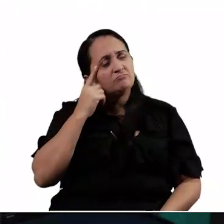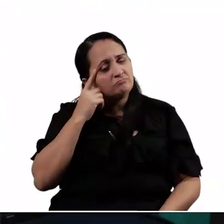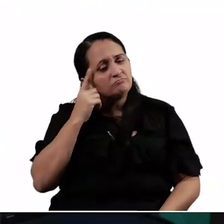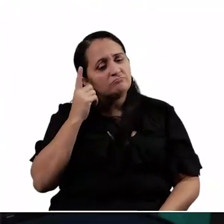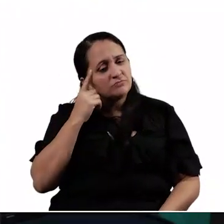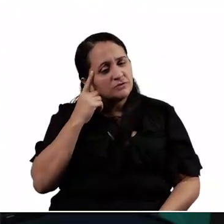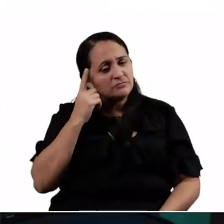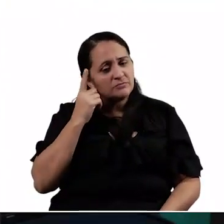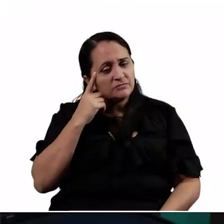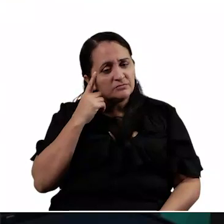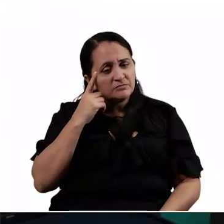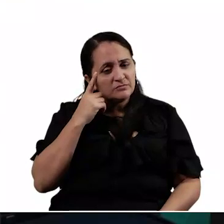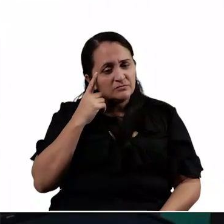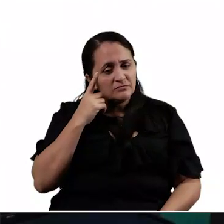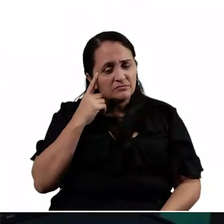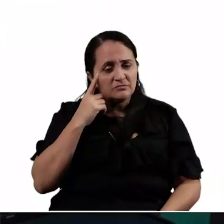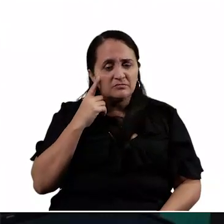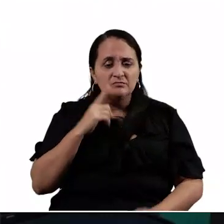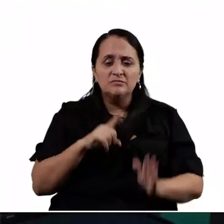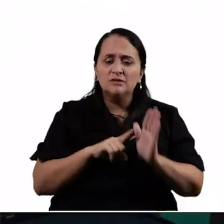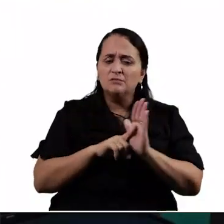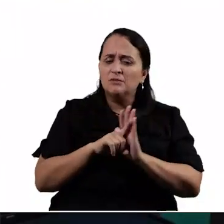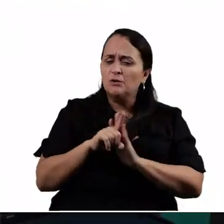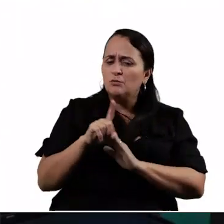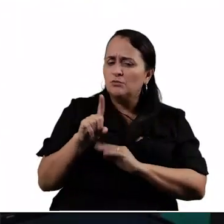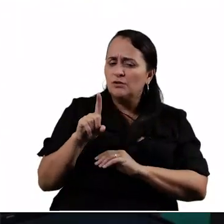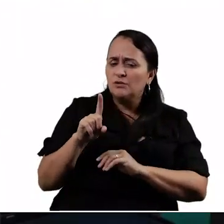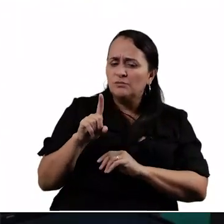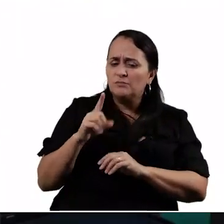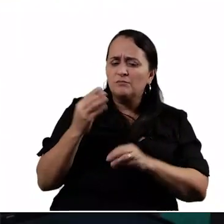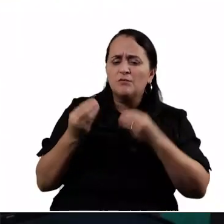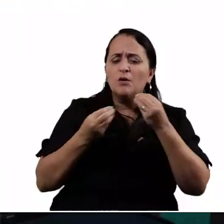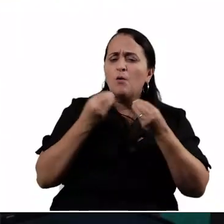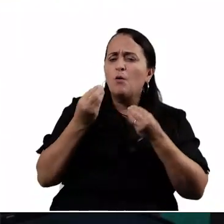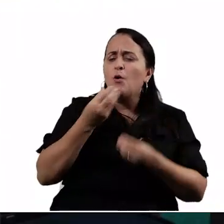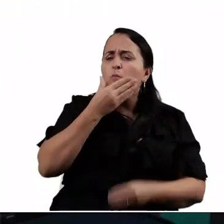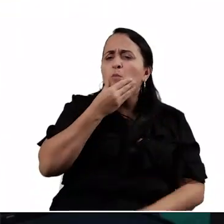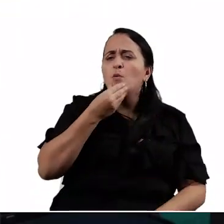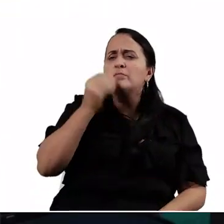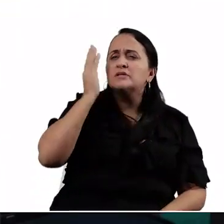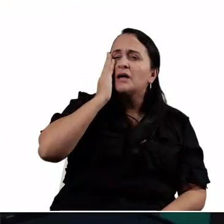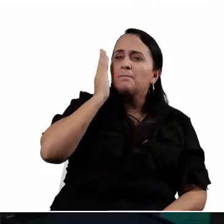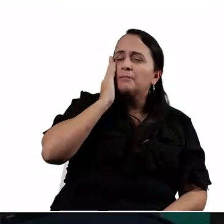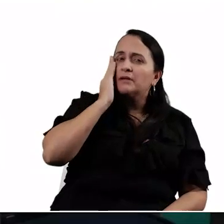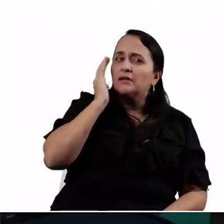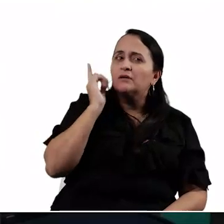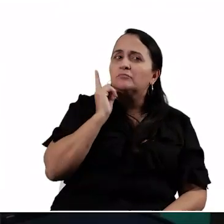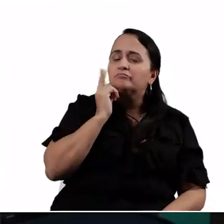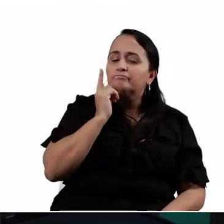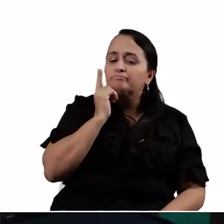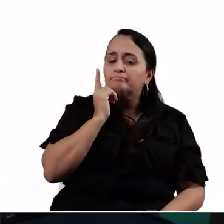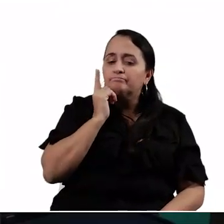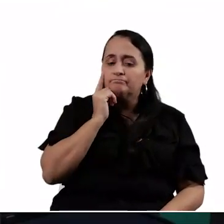aqui na pergunta lá atrás perguntou como aquele homem ele sabia voar na vassoura vocês lembram